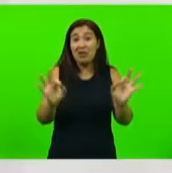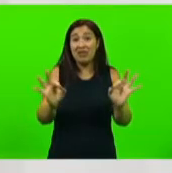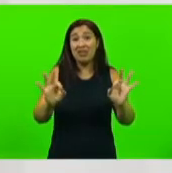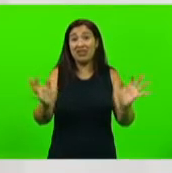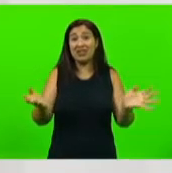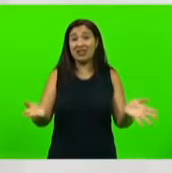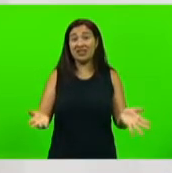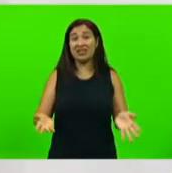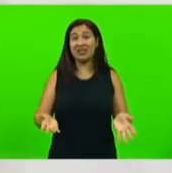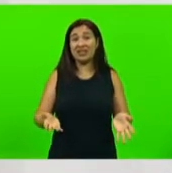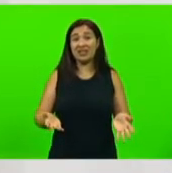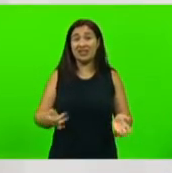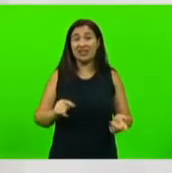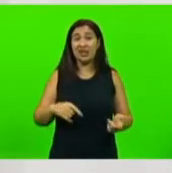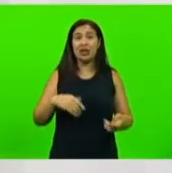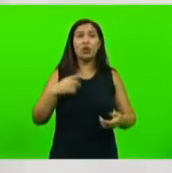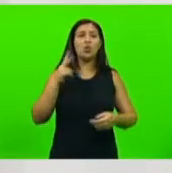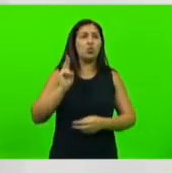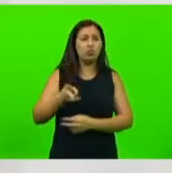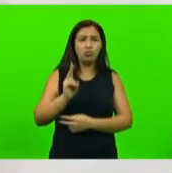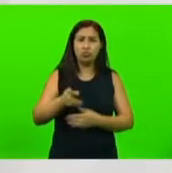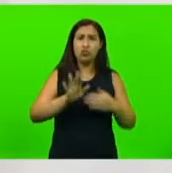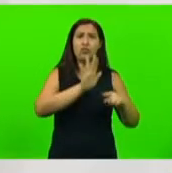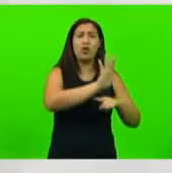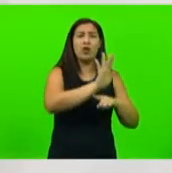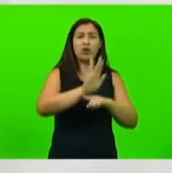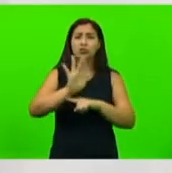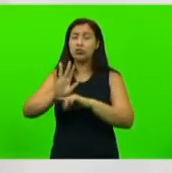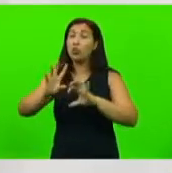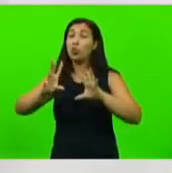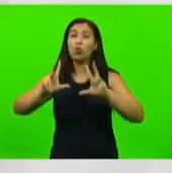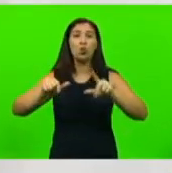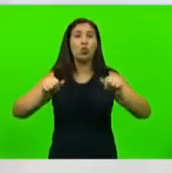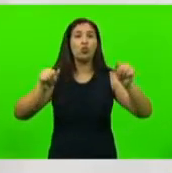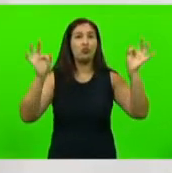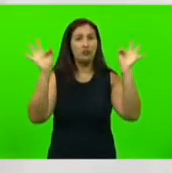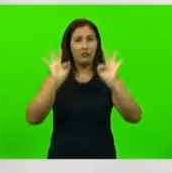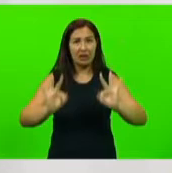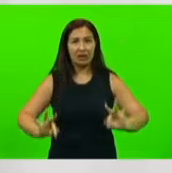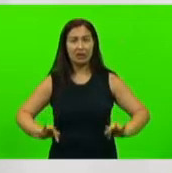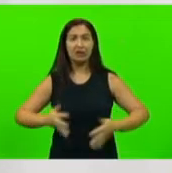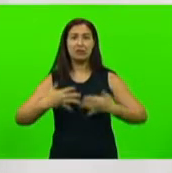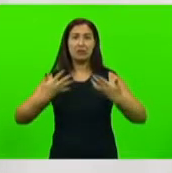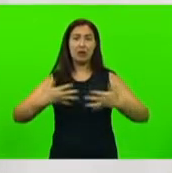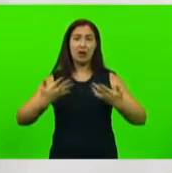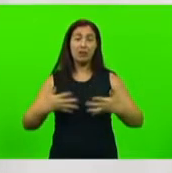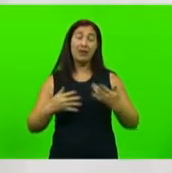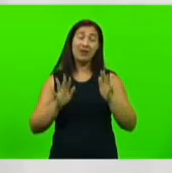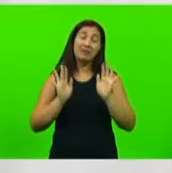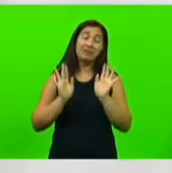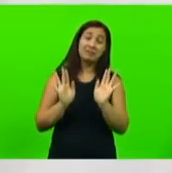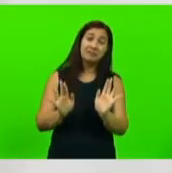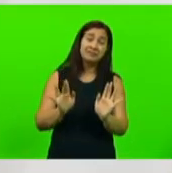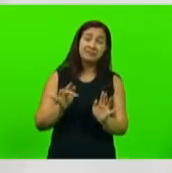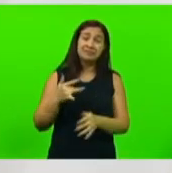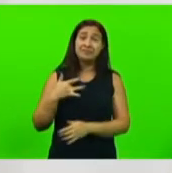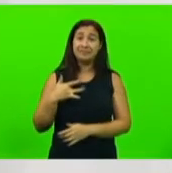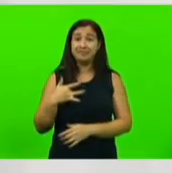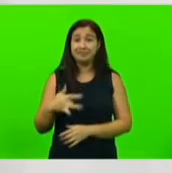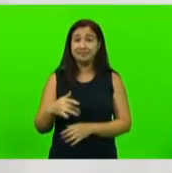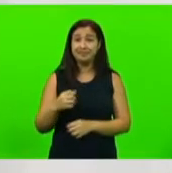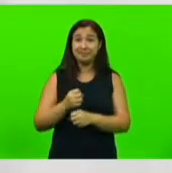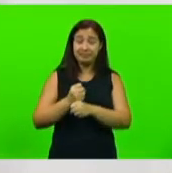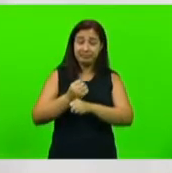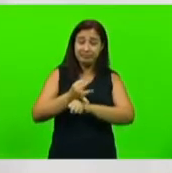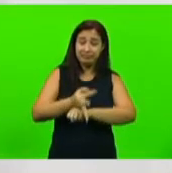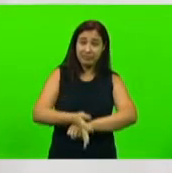continuava atendendo a todos com alegria, com determinação, e, infelizmente, na madrugada